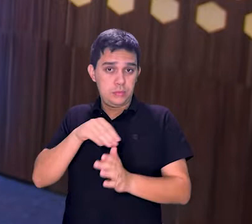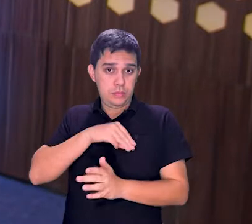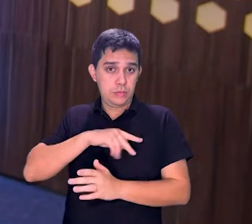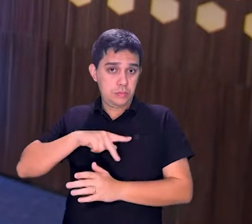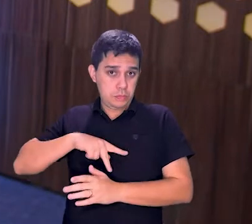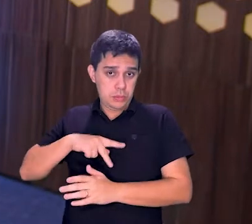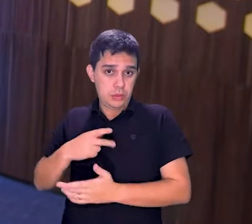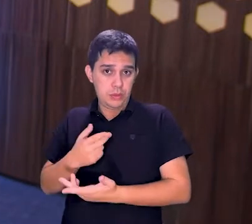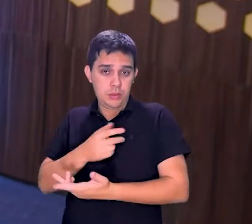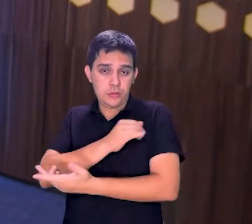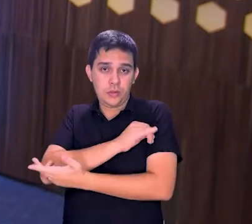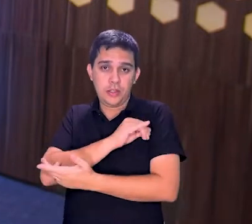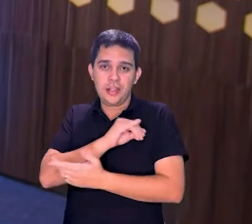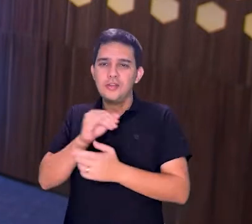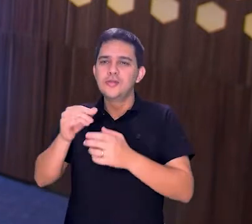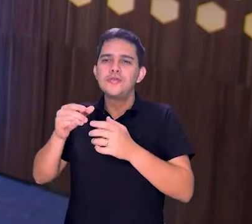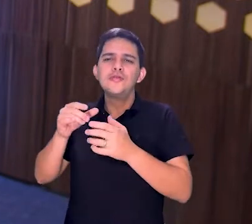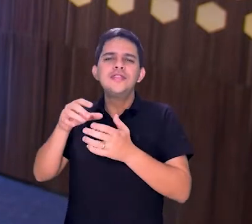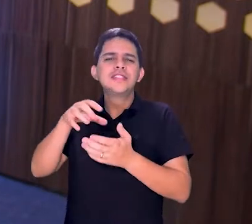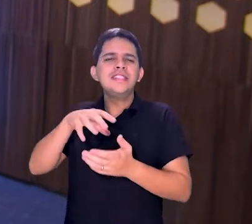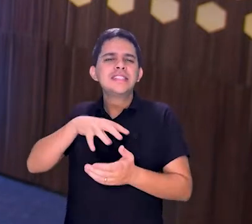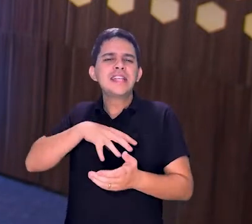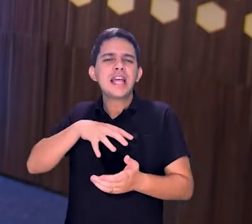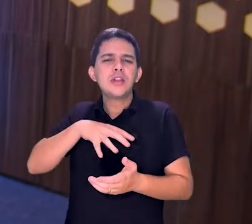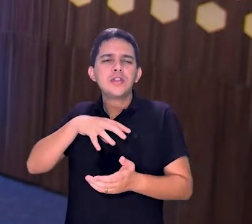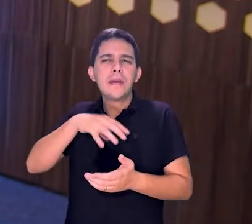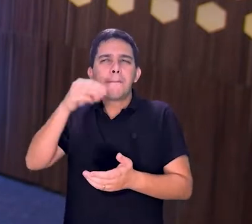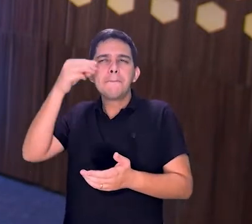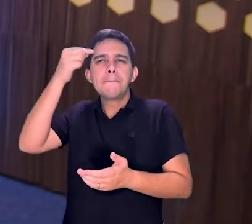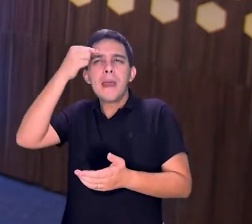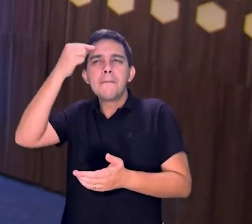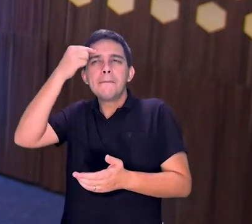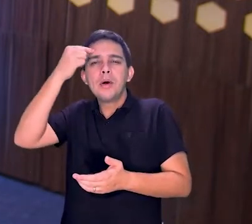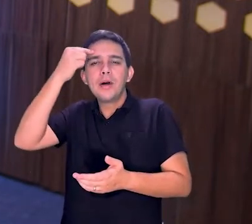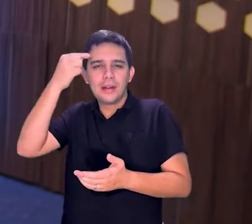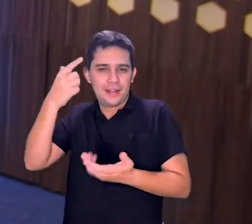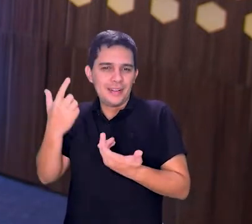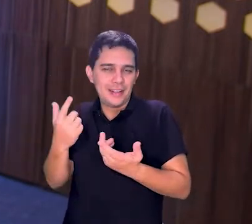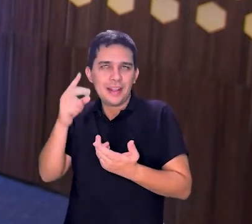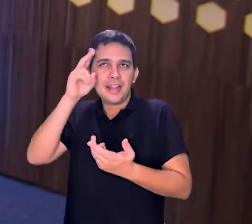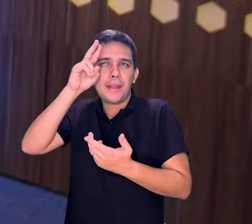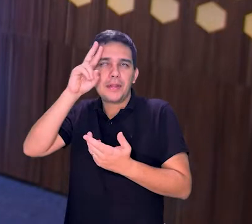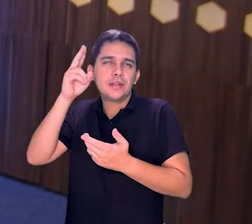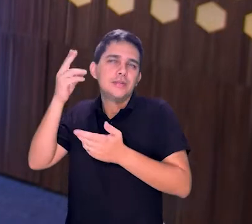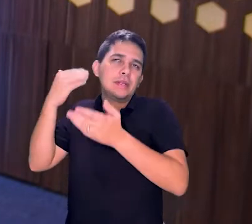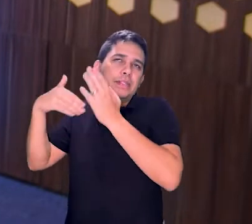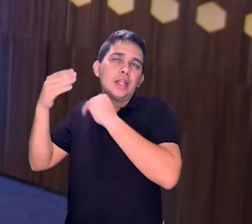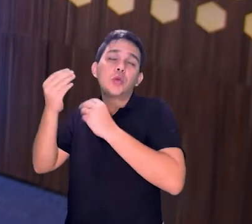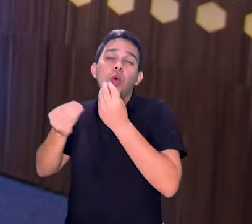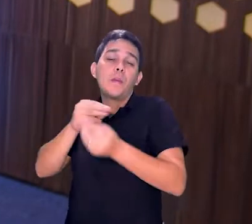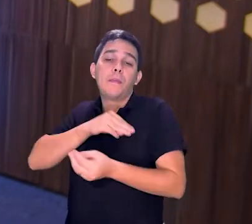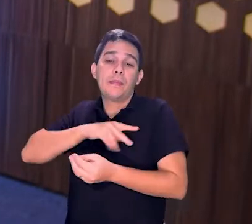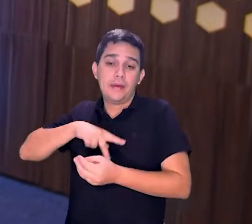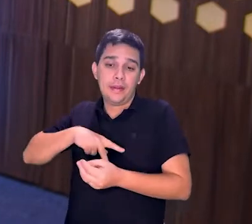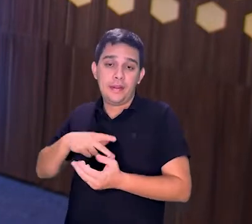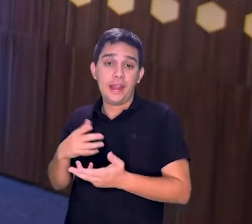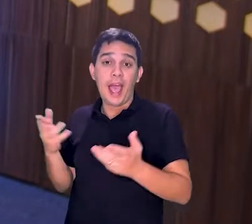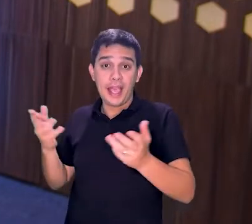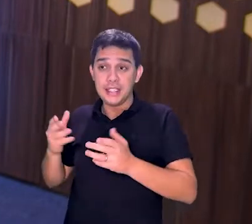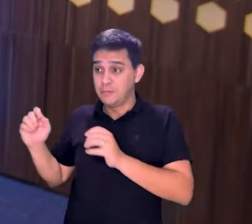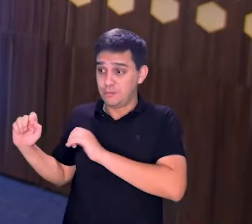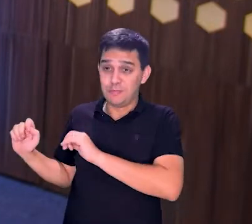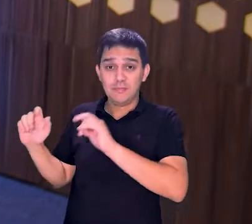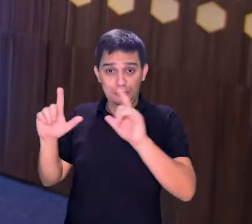de Memória do órgão, que conta a história da instituição por meio de entrevistas com membros do Parquê Fluminense. Na